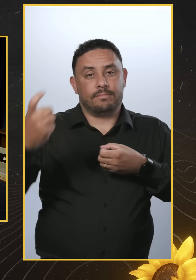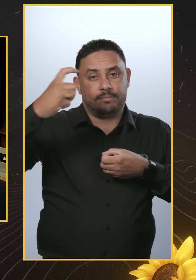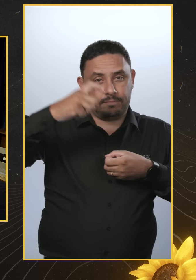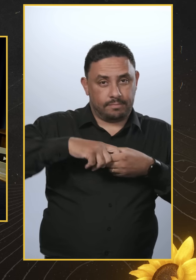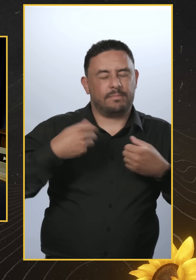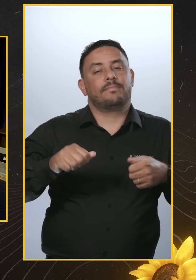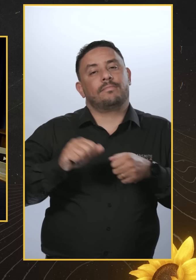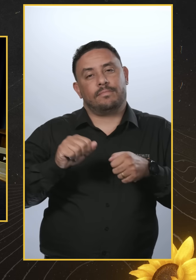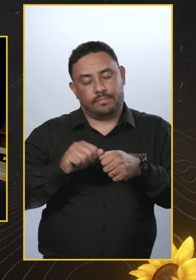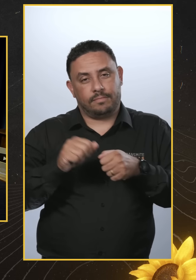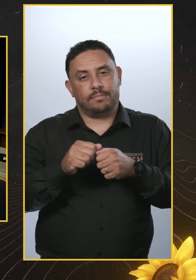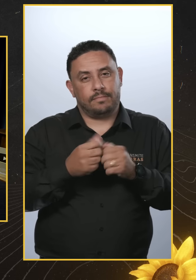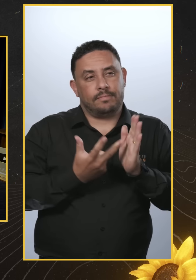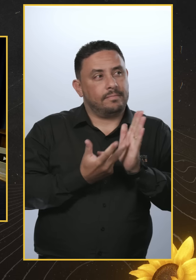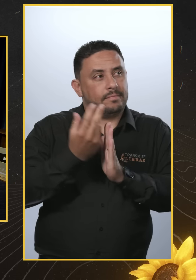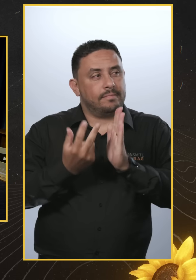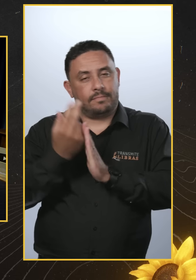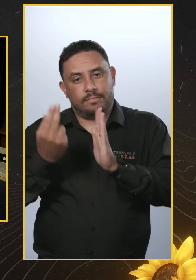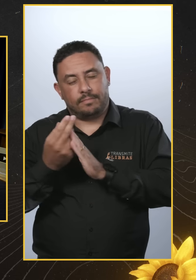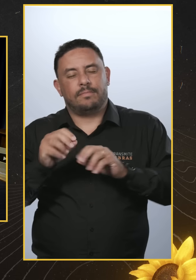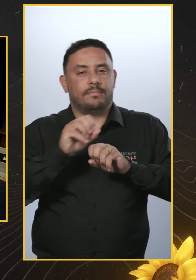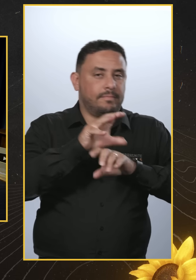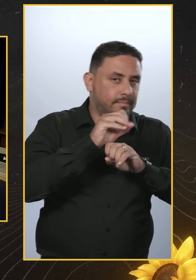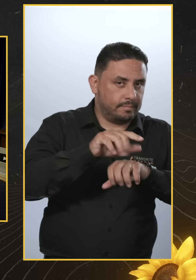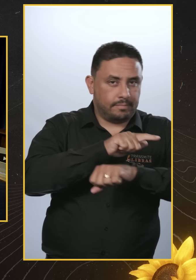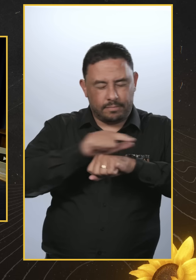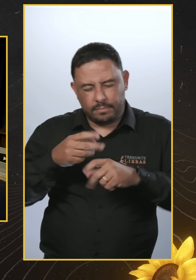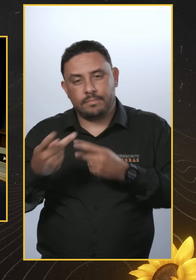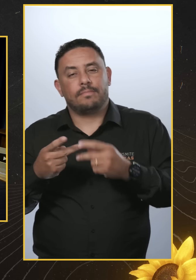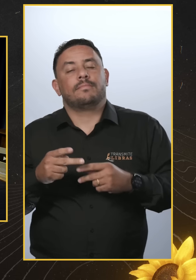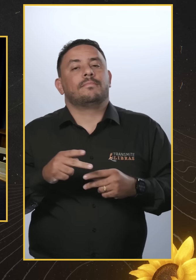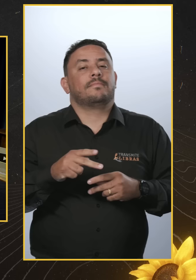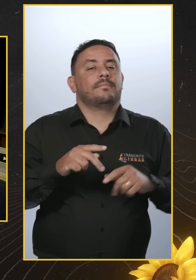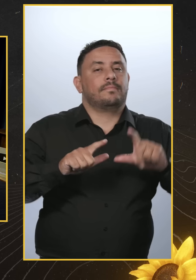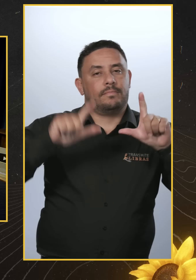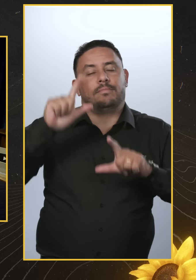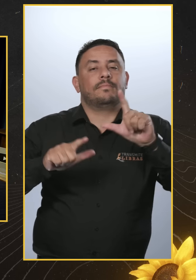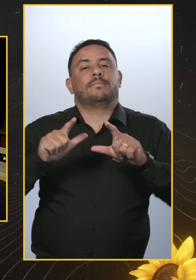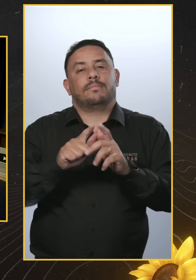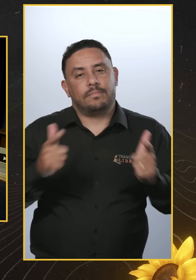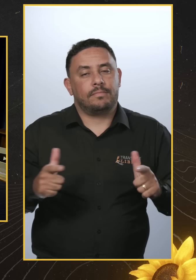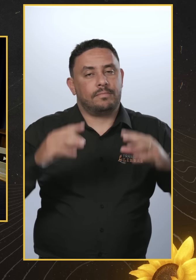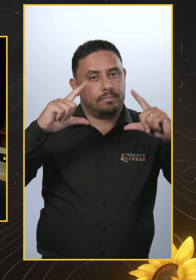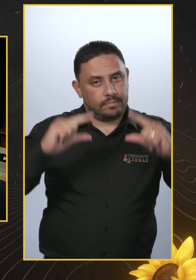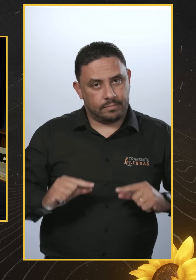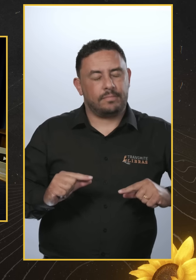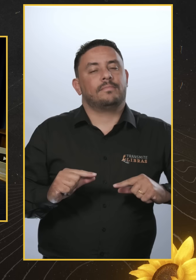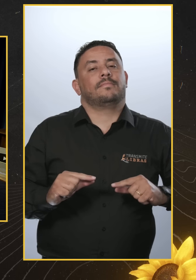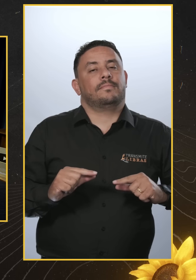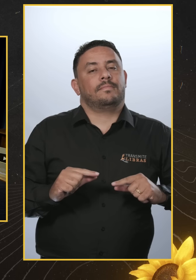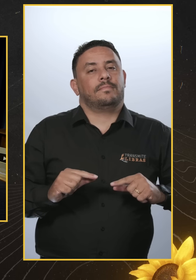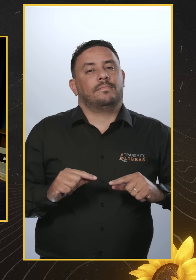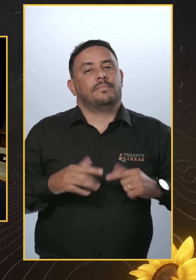tem que fazer corte estão fazendo corte da educação Ninguém fala nada por quê Porque o bolsa TV tá caindo bolsa jornal tá caindo normal